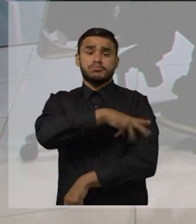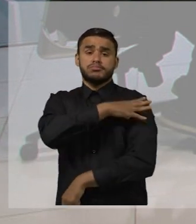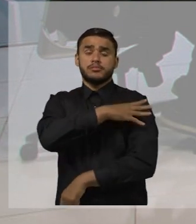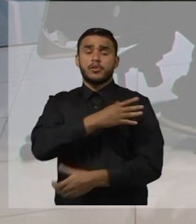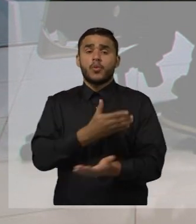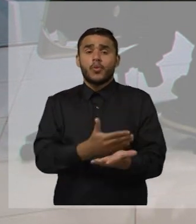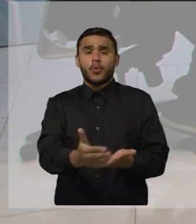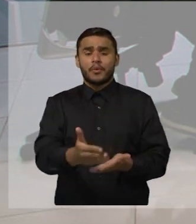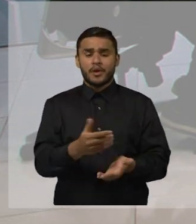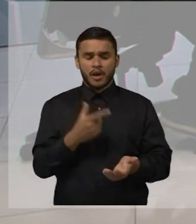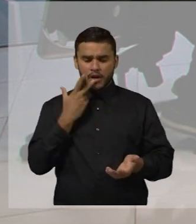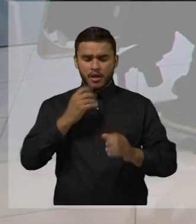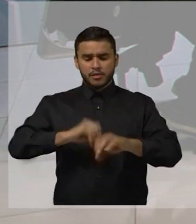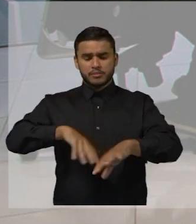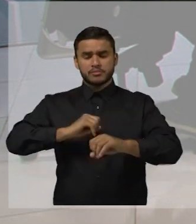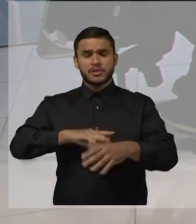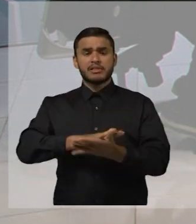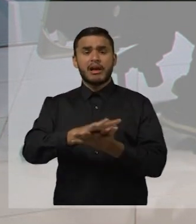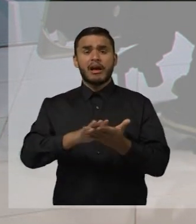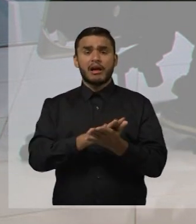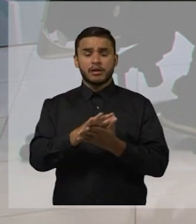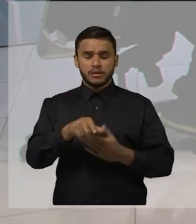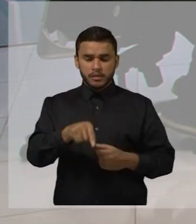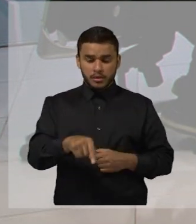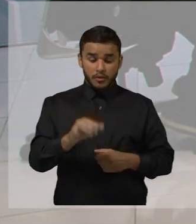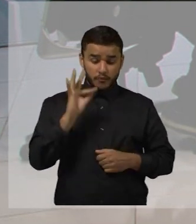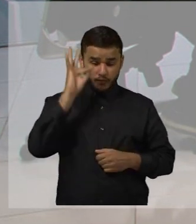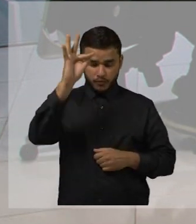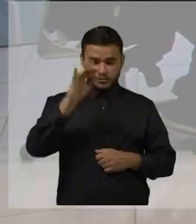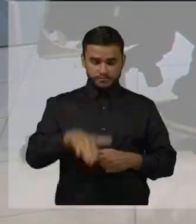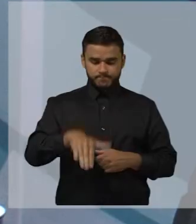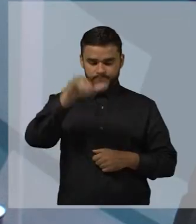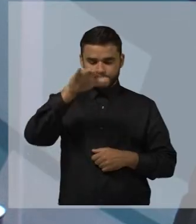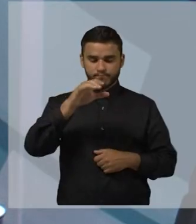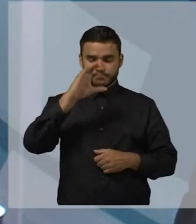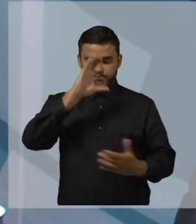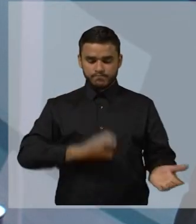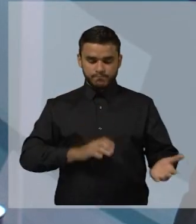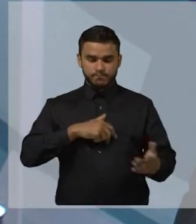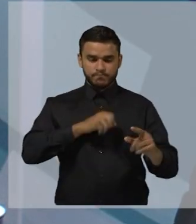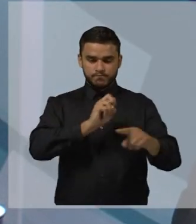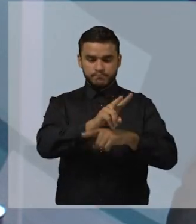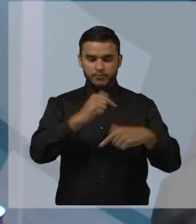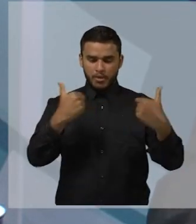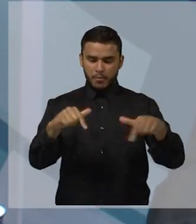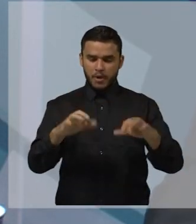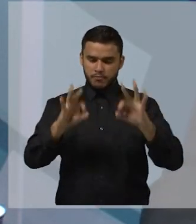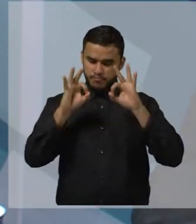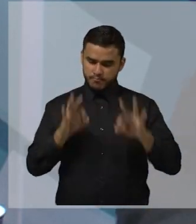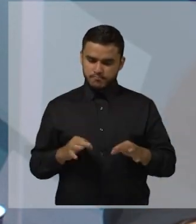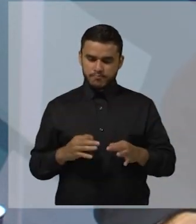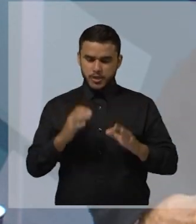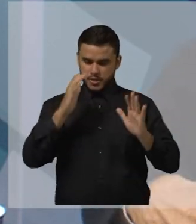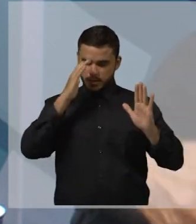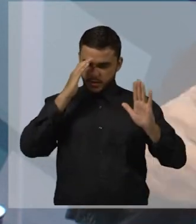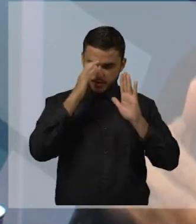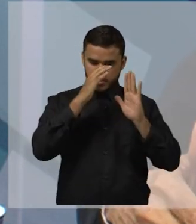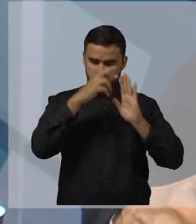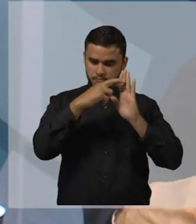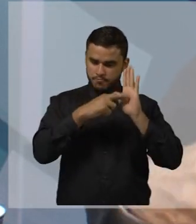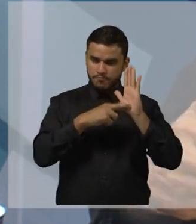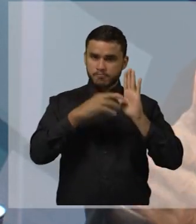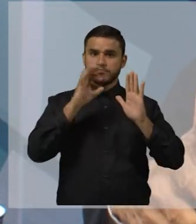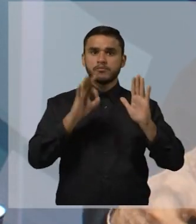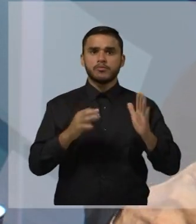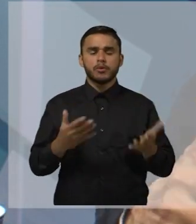na escola do ensino fundamental. Não qualificamos as pessoas para a convivência harmônica dentro da sociedade. E agora, nós estamos usando toda a